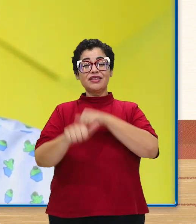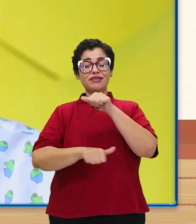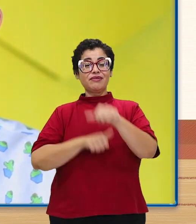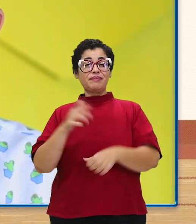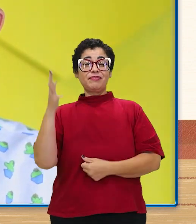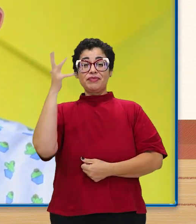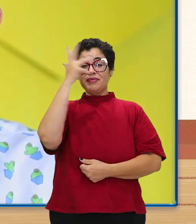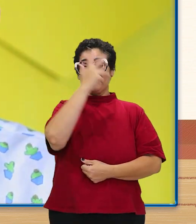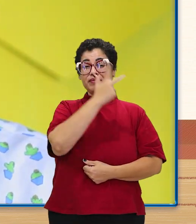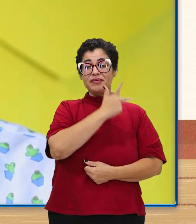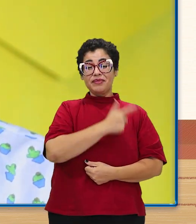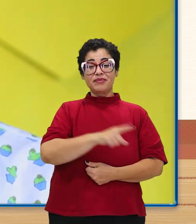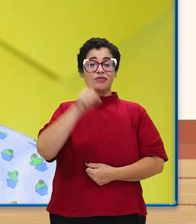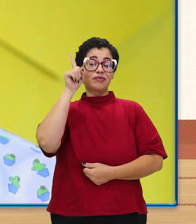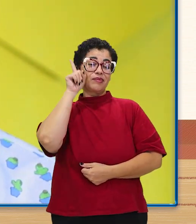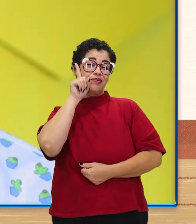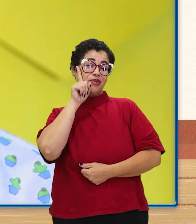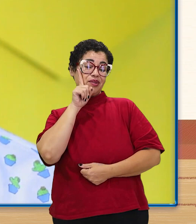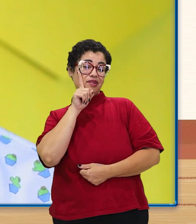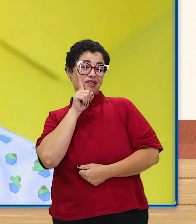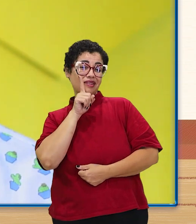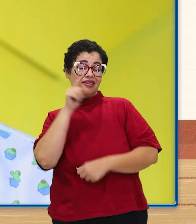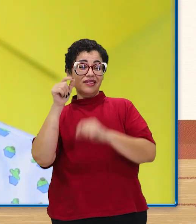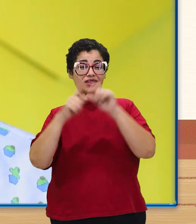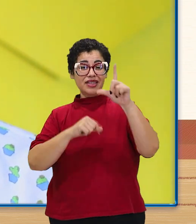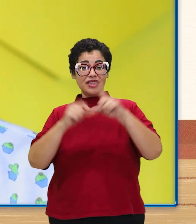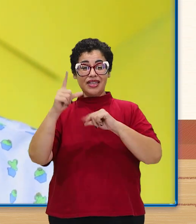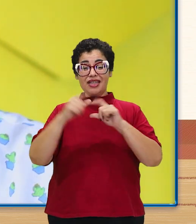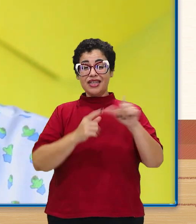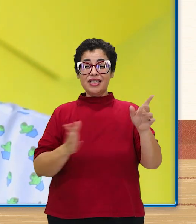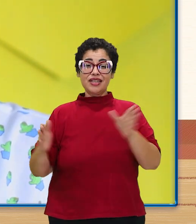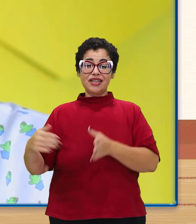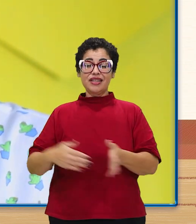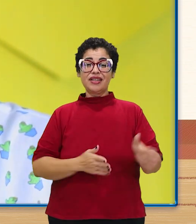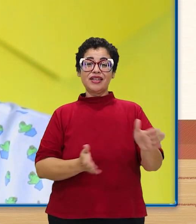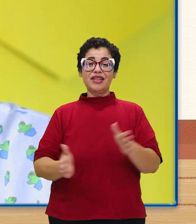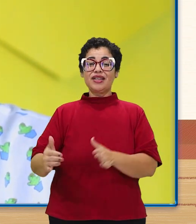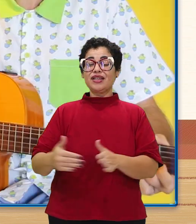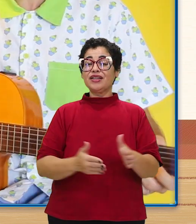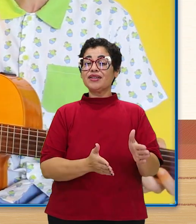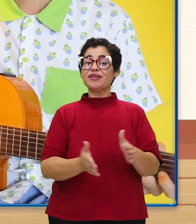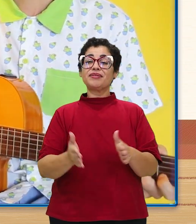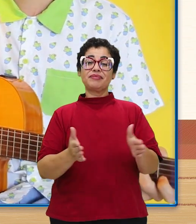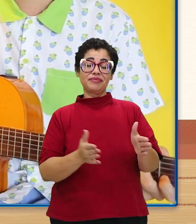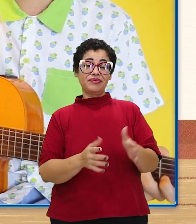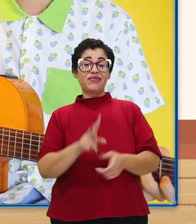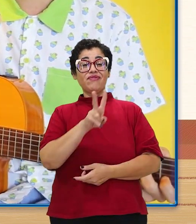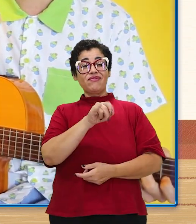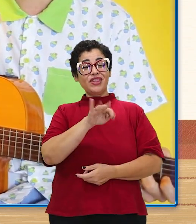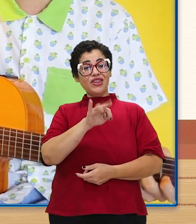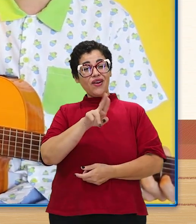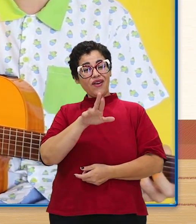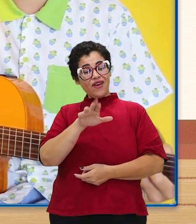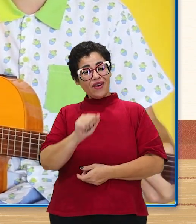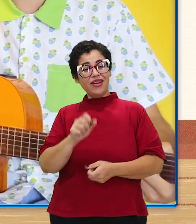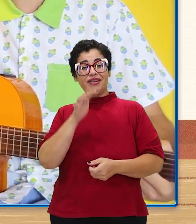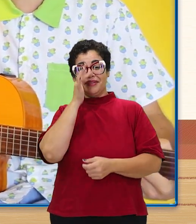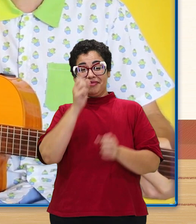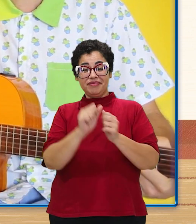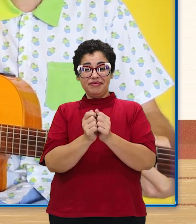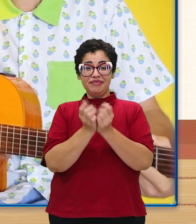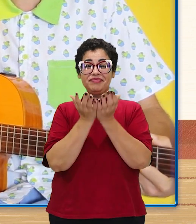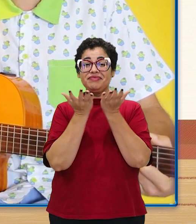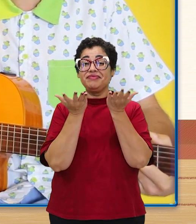transformou a bela morena numa estrela do rio. Vitória Régia,